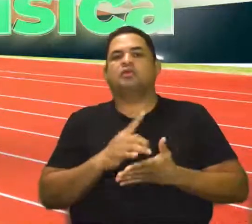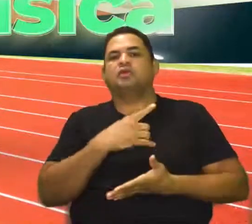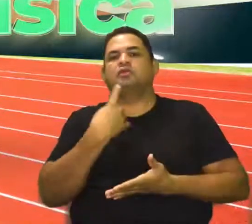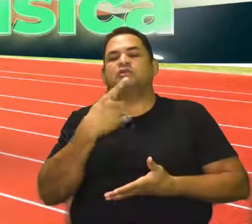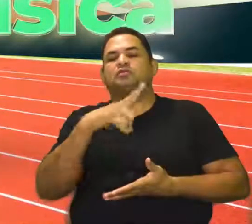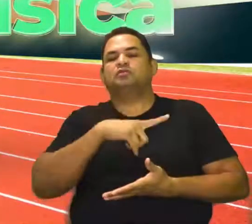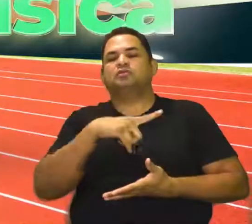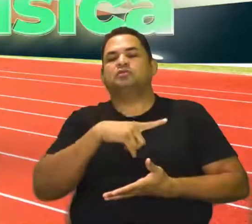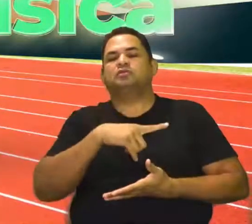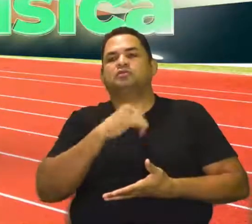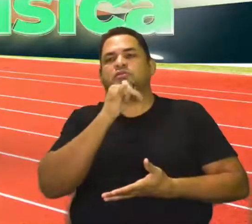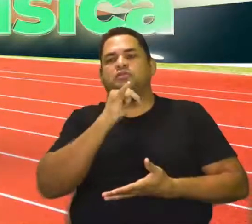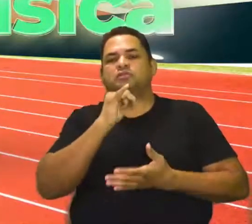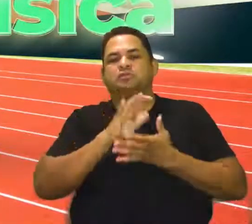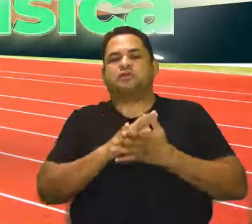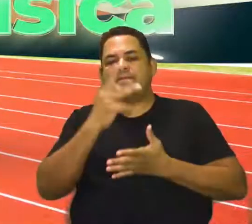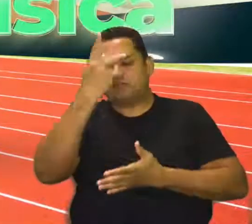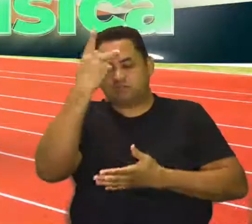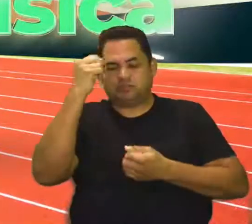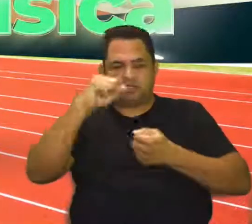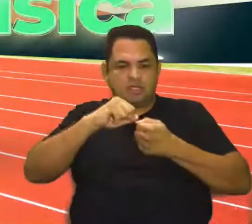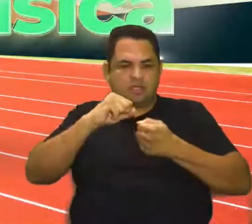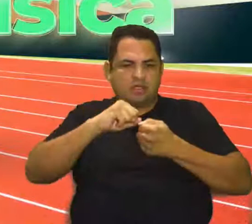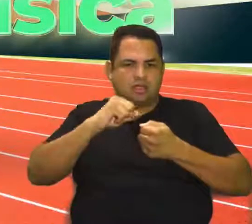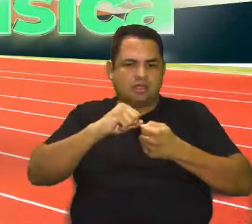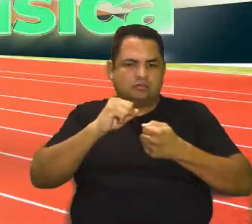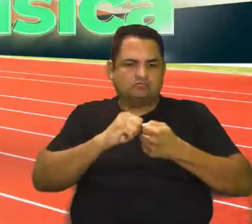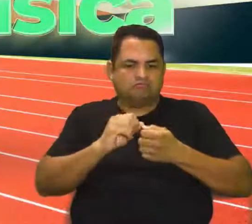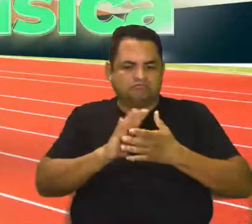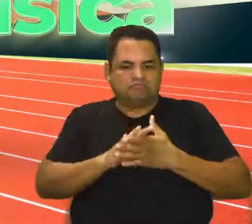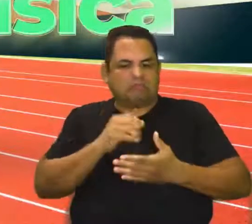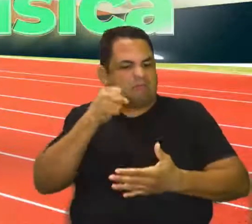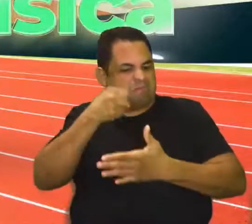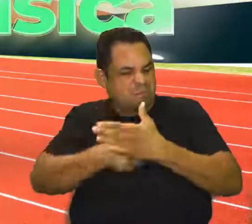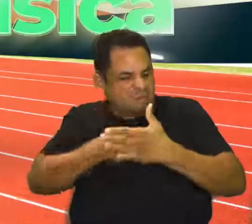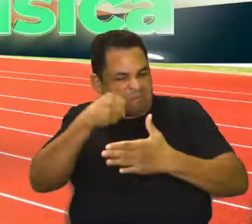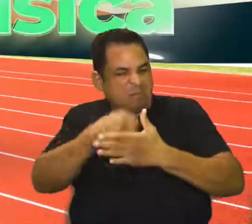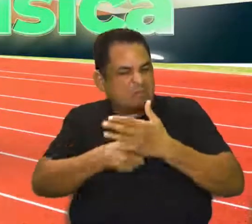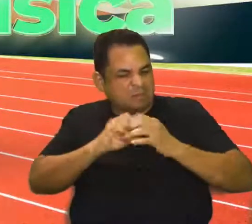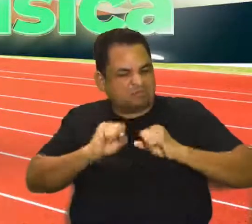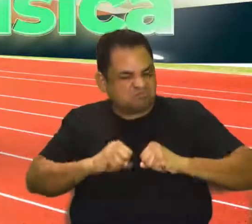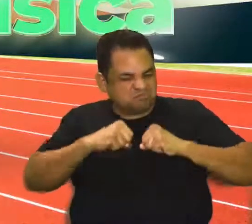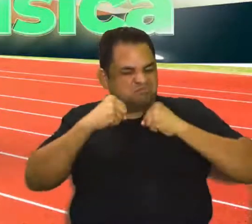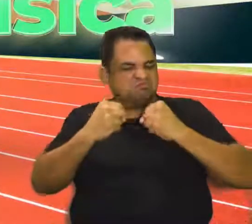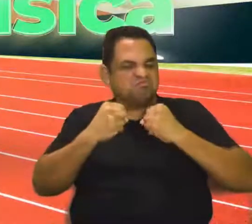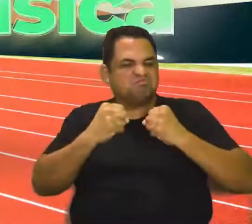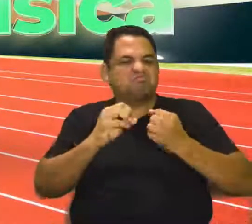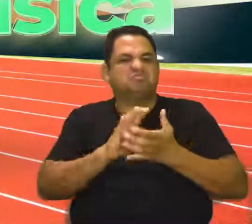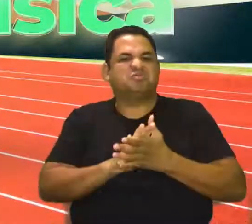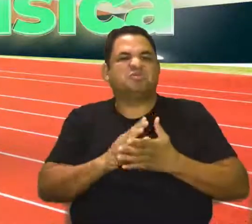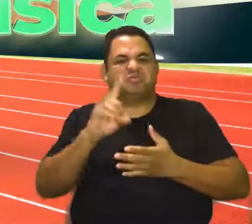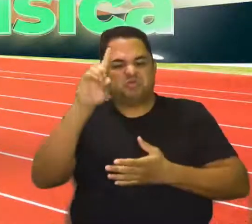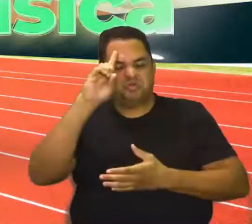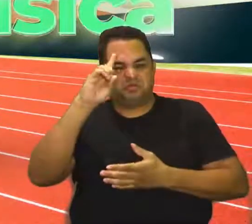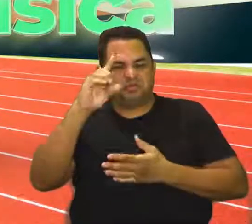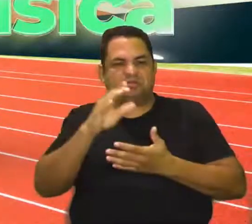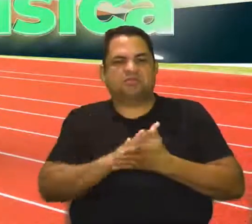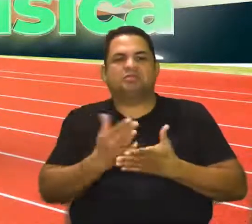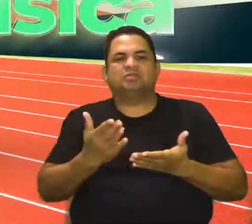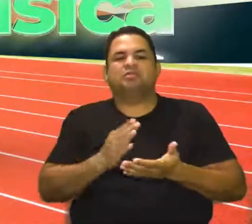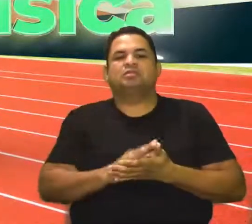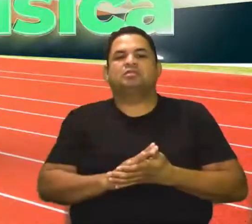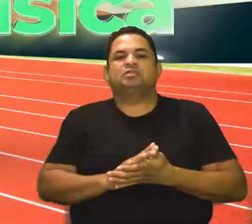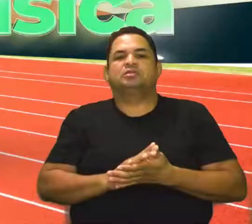de pessoas que fazem, né, e que são ali guerreiros e se superam a cada dia. Então a gente vai dar essa